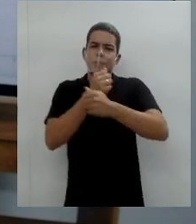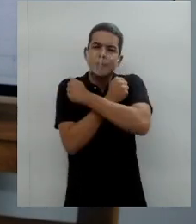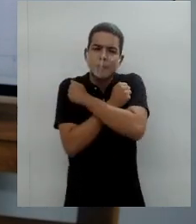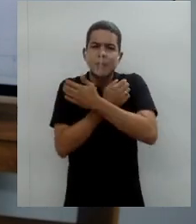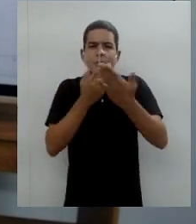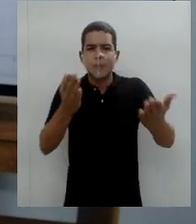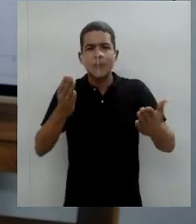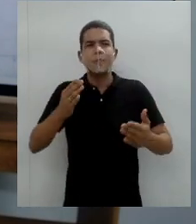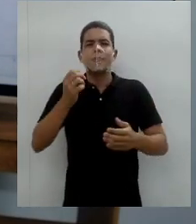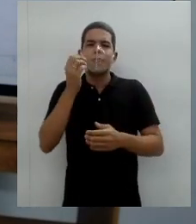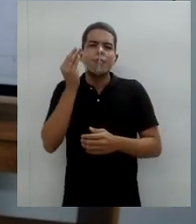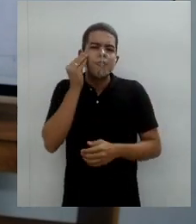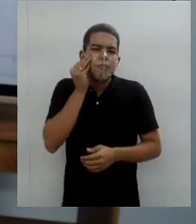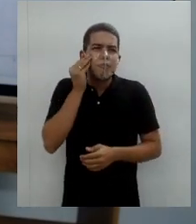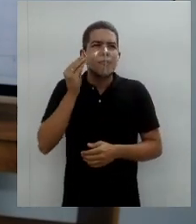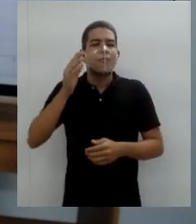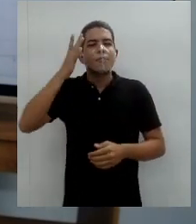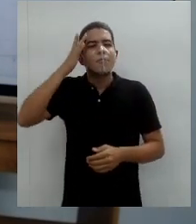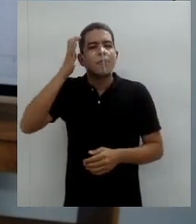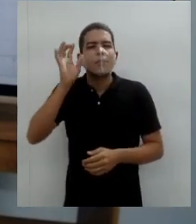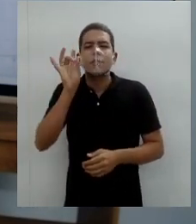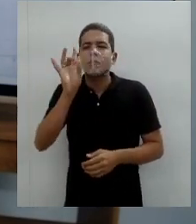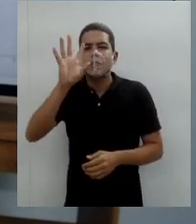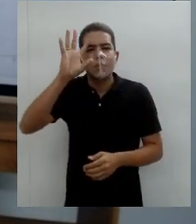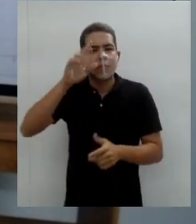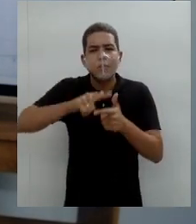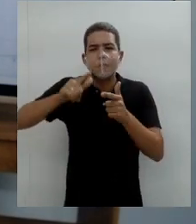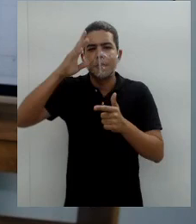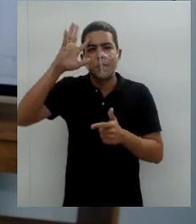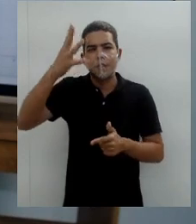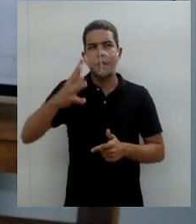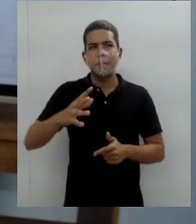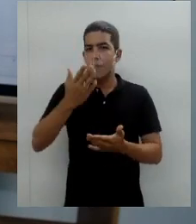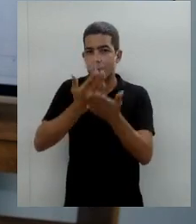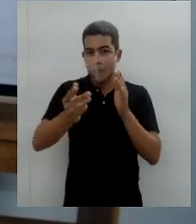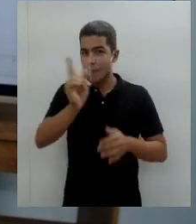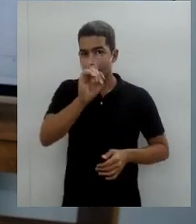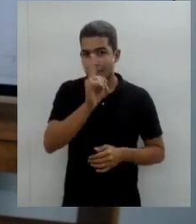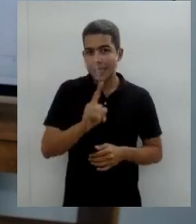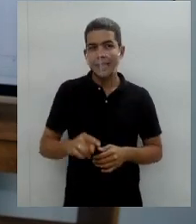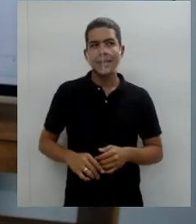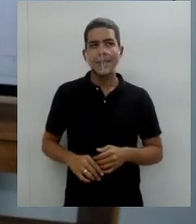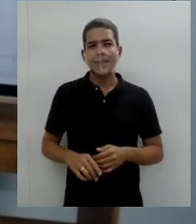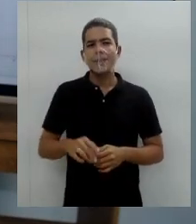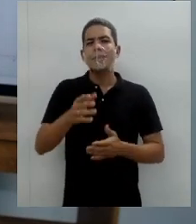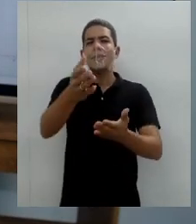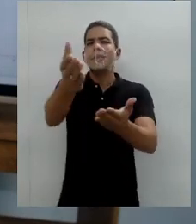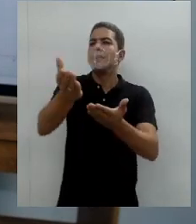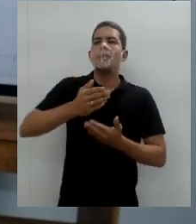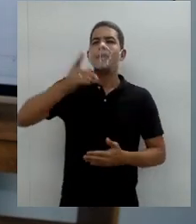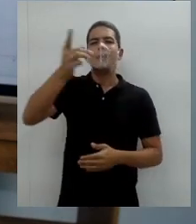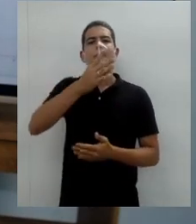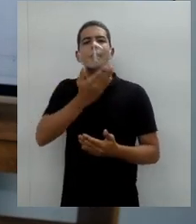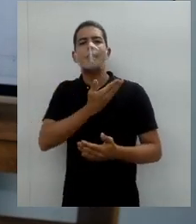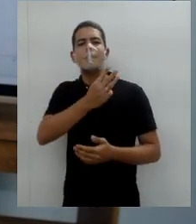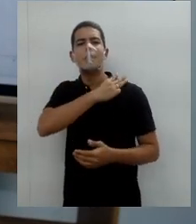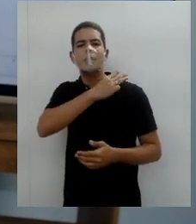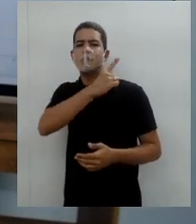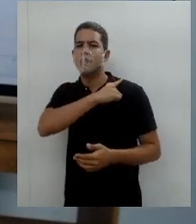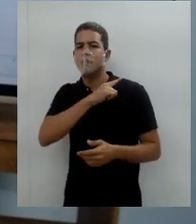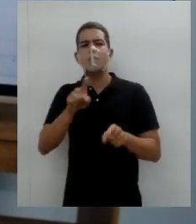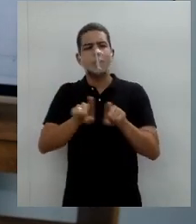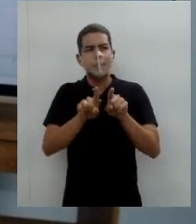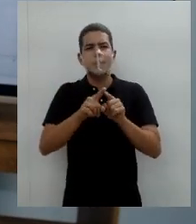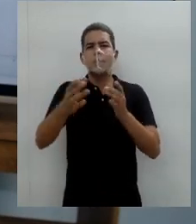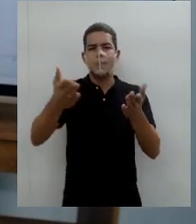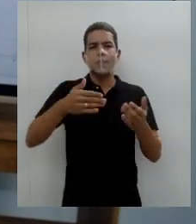para você, um cheiro. Amanhã é só resolução de problemas. Não perde a aula, tá bom? E convida teu amigo do terceiro ano, do primeiro ano, para vir